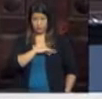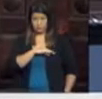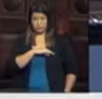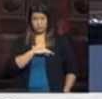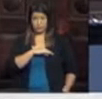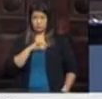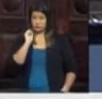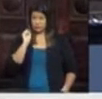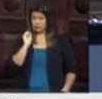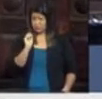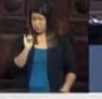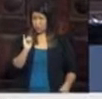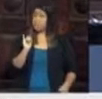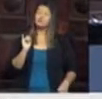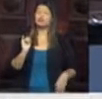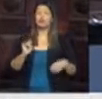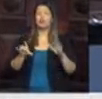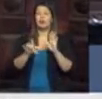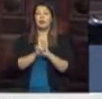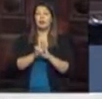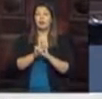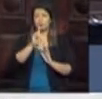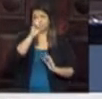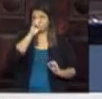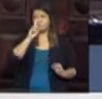E se a lei excepcionaliza,